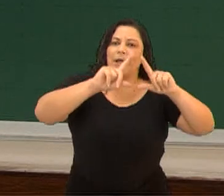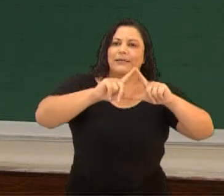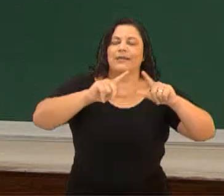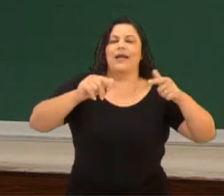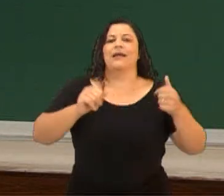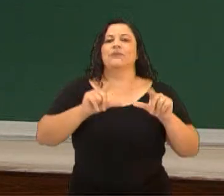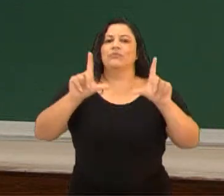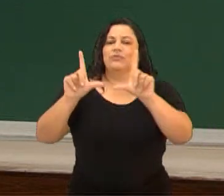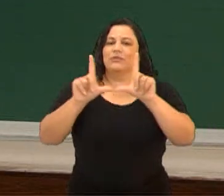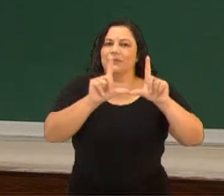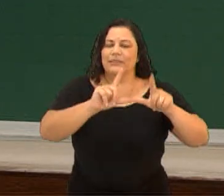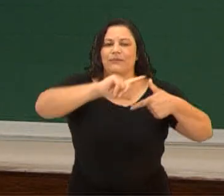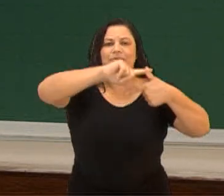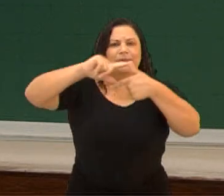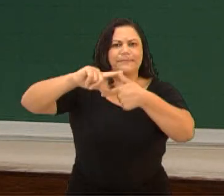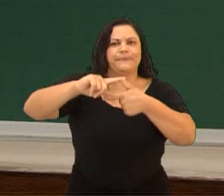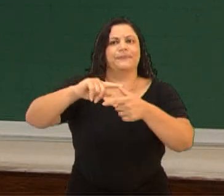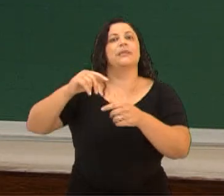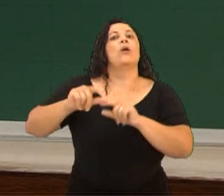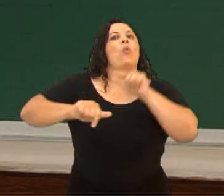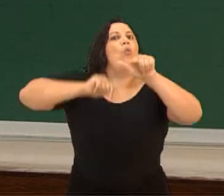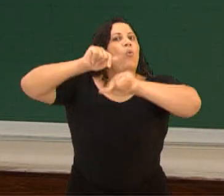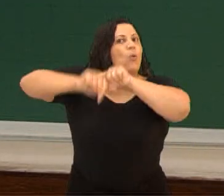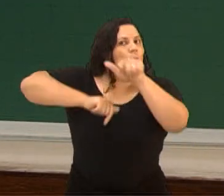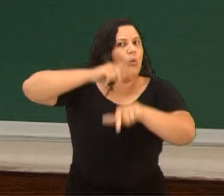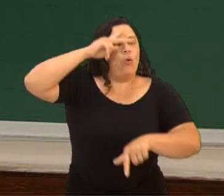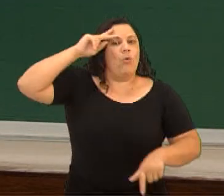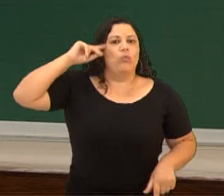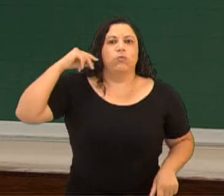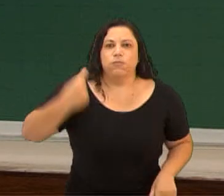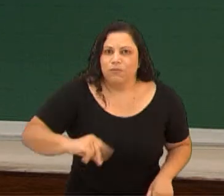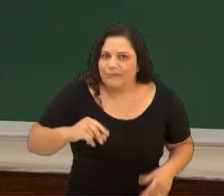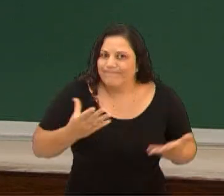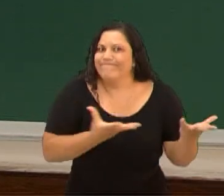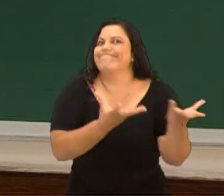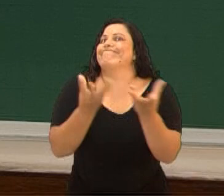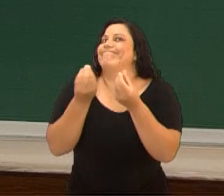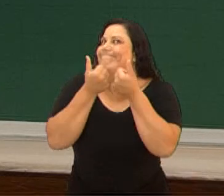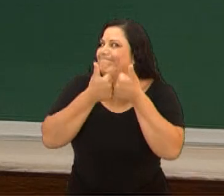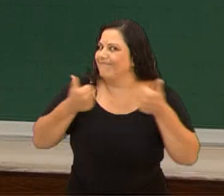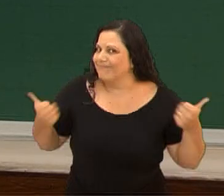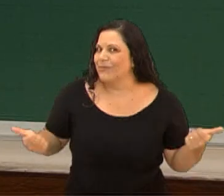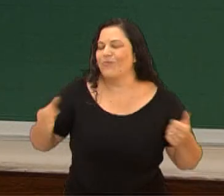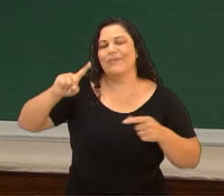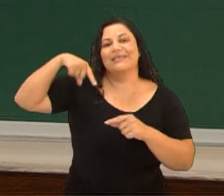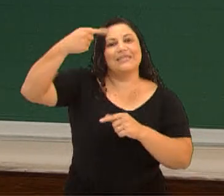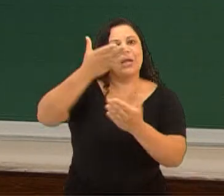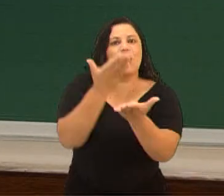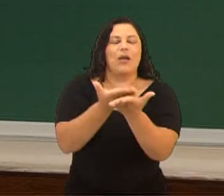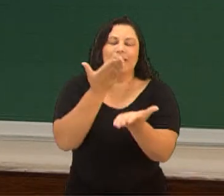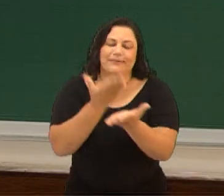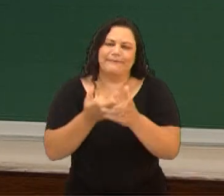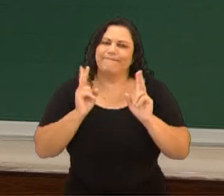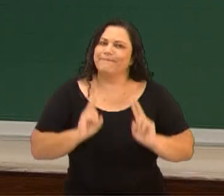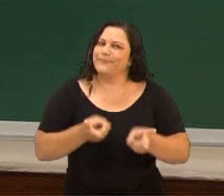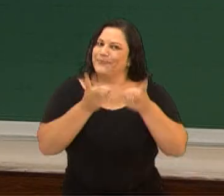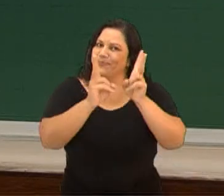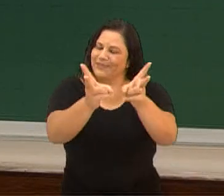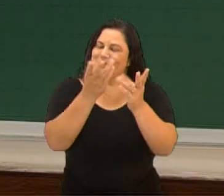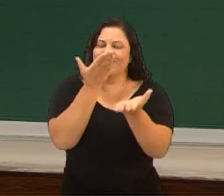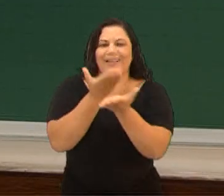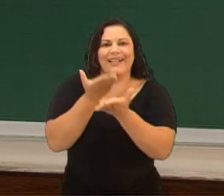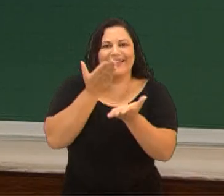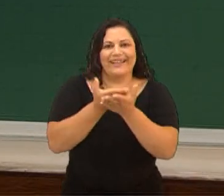retângulo. Certinho? Trabalhamos muito, hein? Muito bom! E para a próxima aula, nós vamos continuar